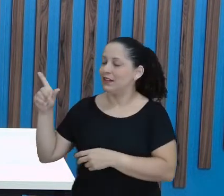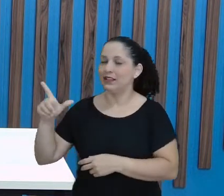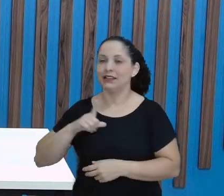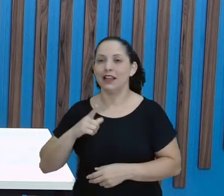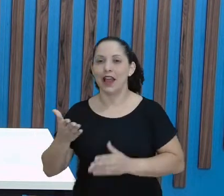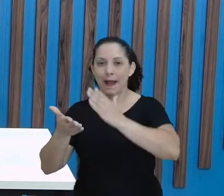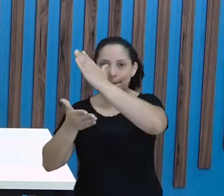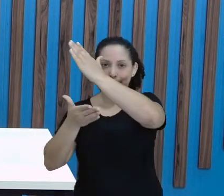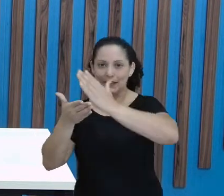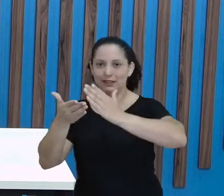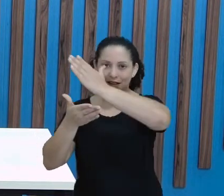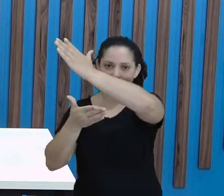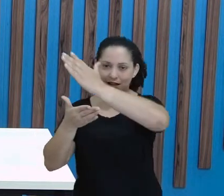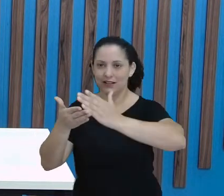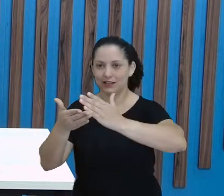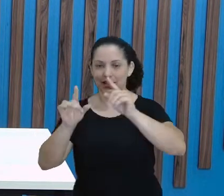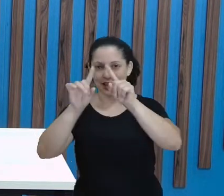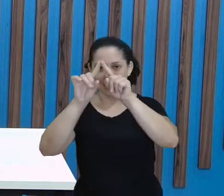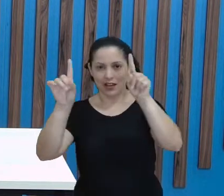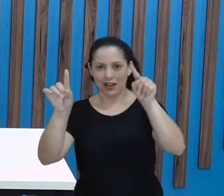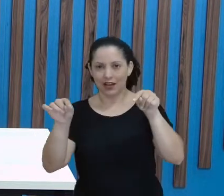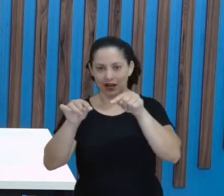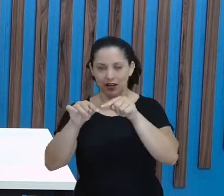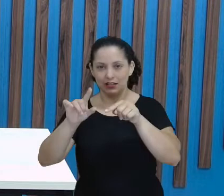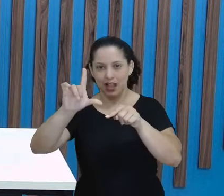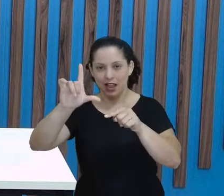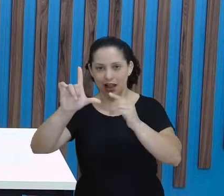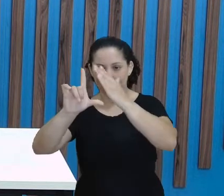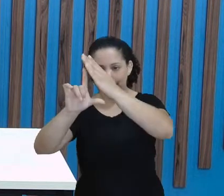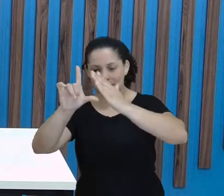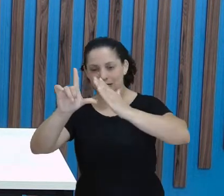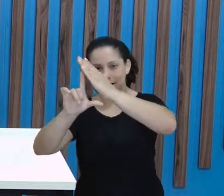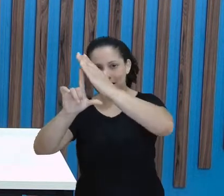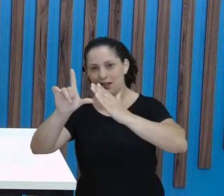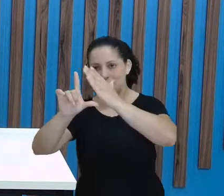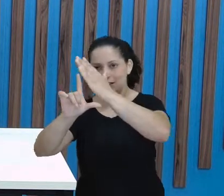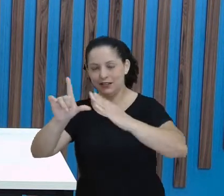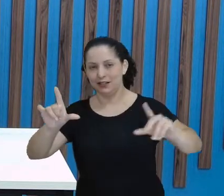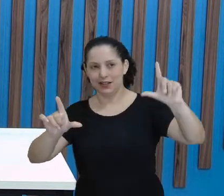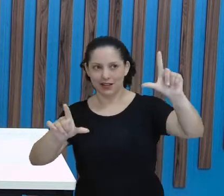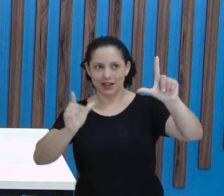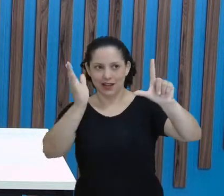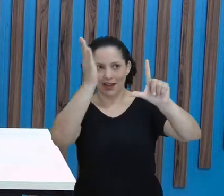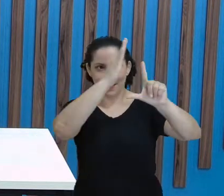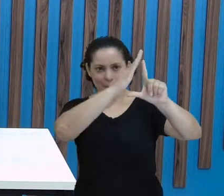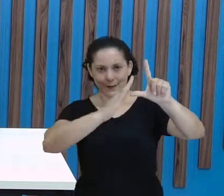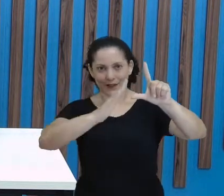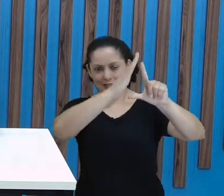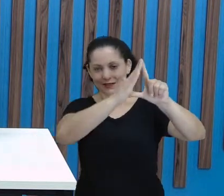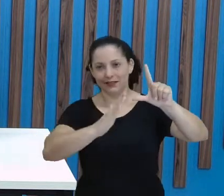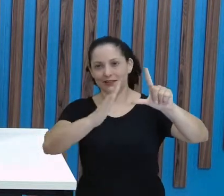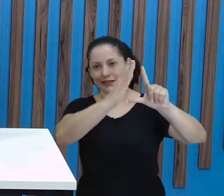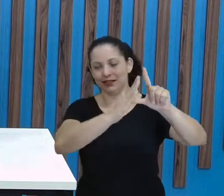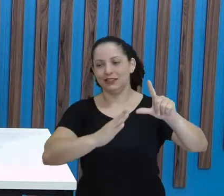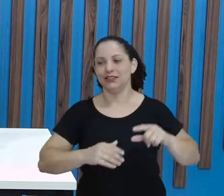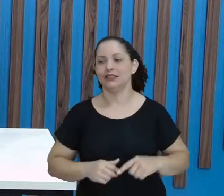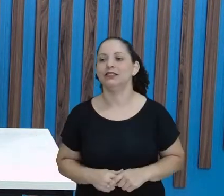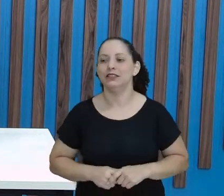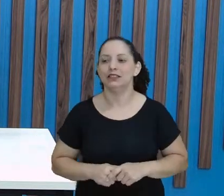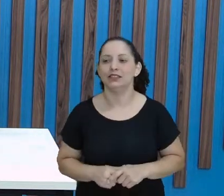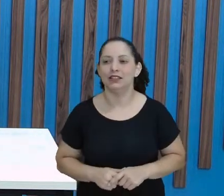a metade do quadrado, que é um triângulo, igualzinho como eu fiz aqui para vocês. Eu peguei aqui,